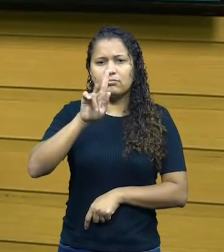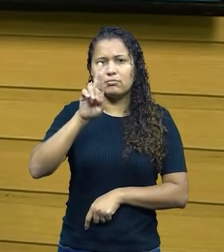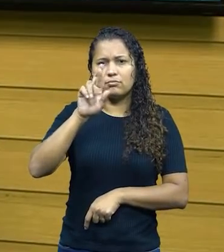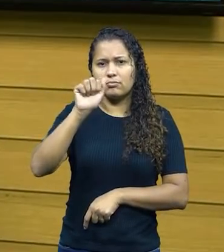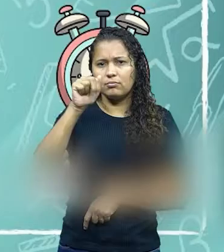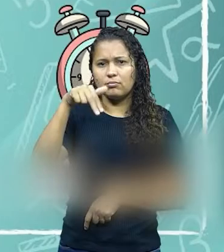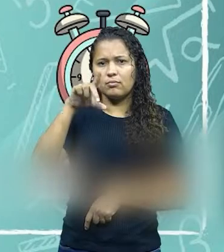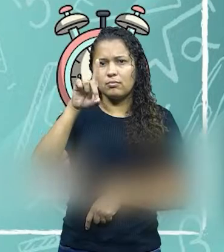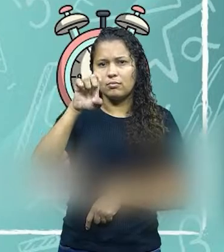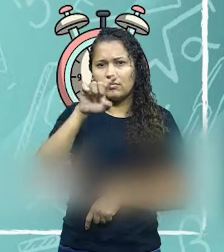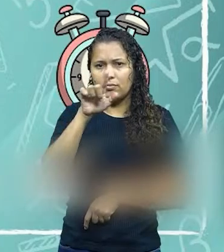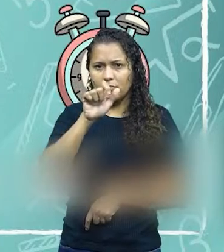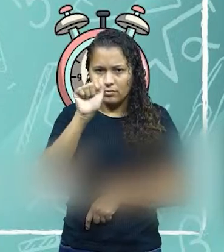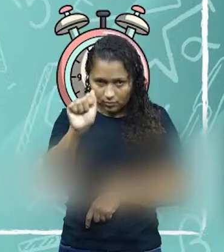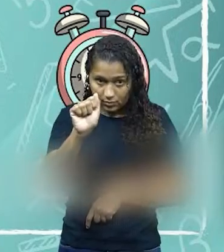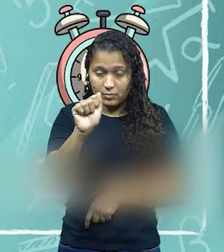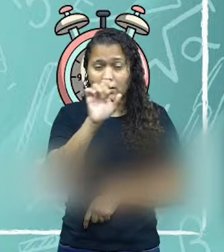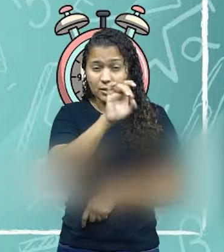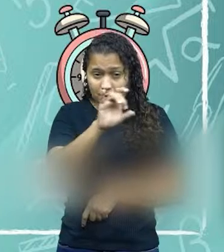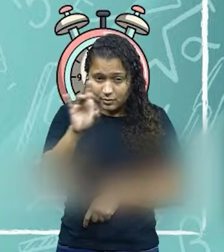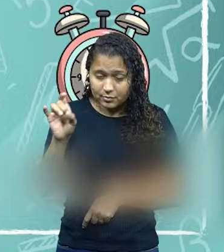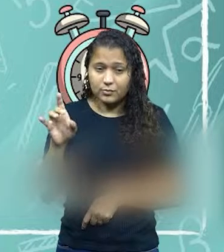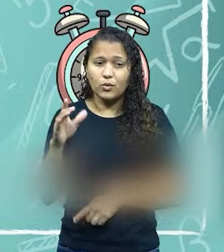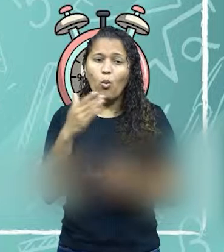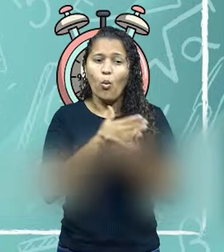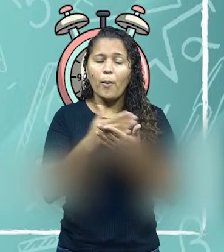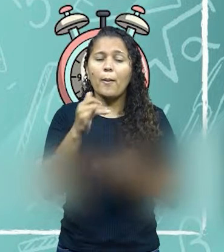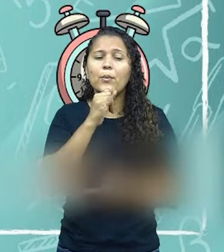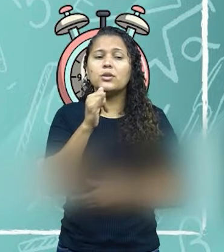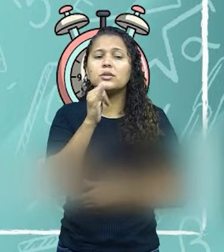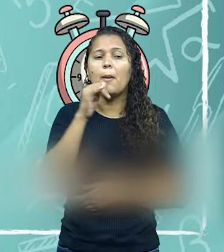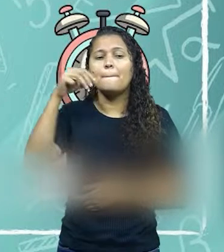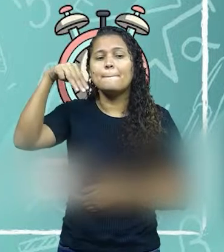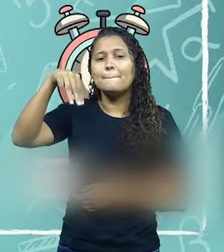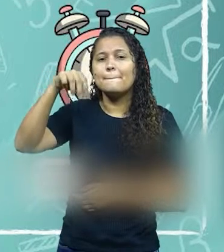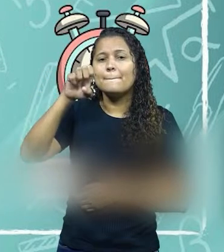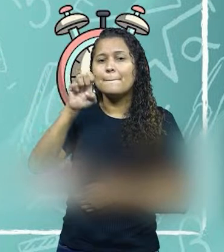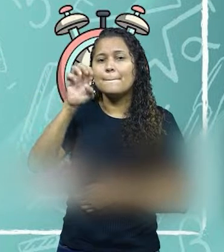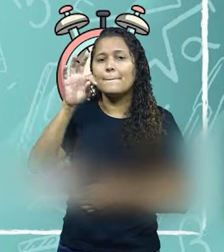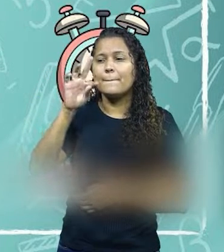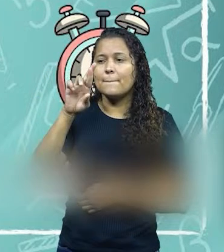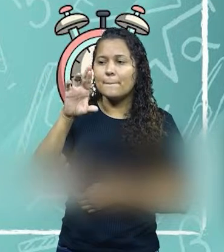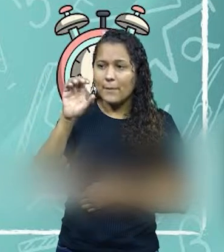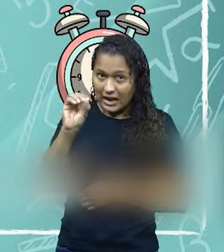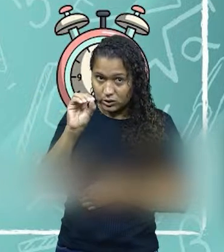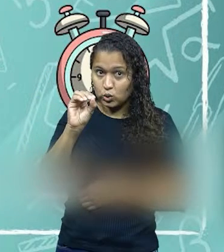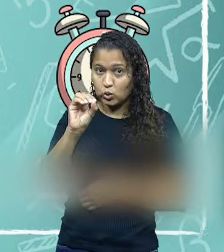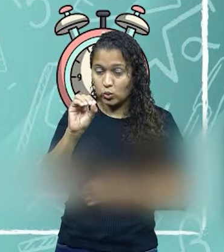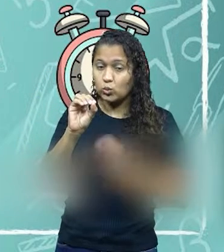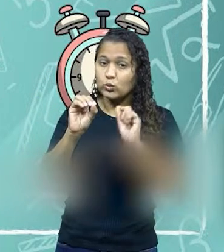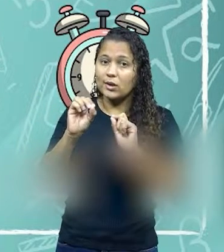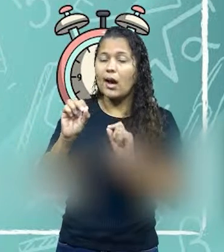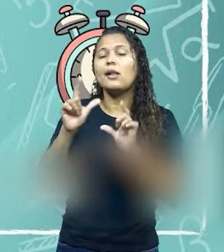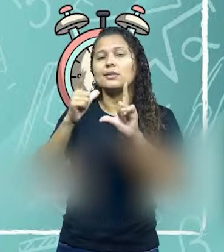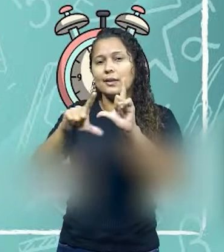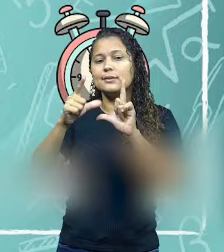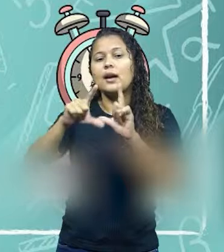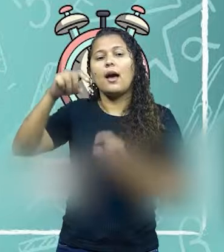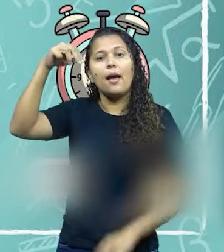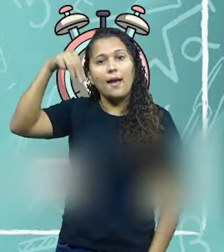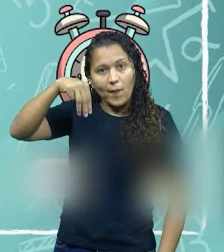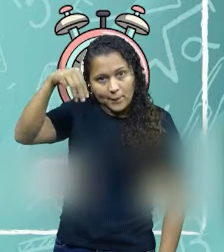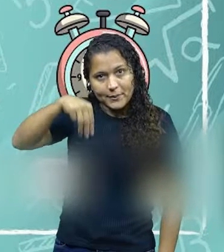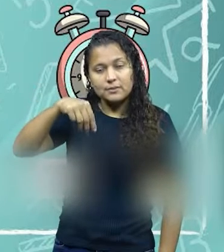física do sistema. Então, vamos começar com o metro. O metro é o quê? O metro ele é simbolizado pela letra M, e ele é